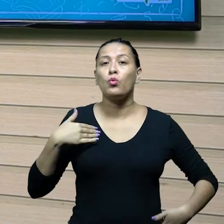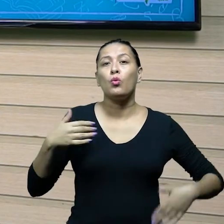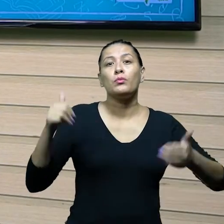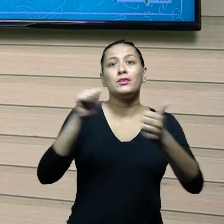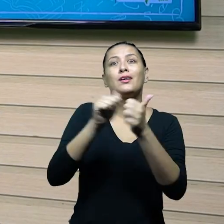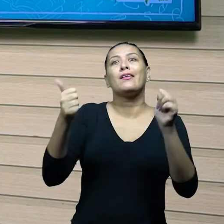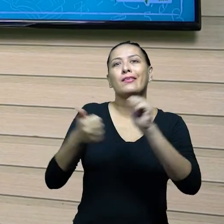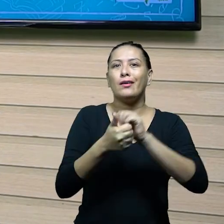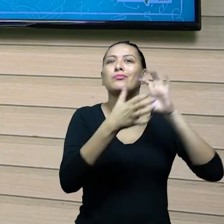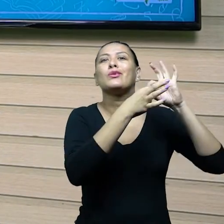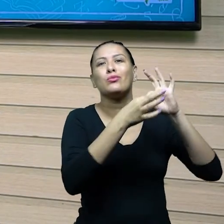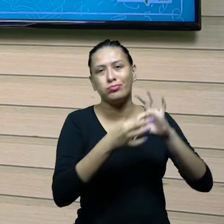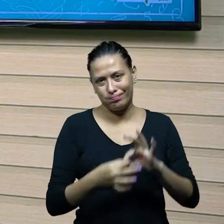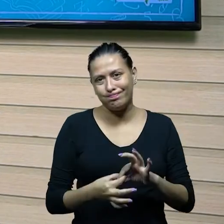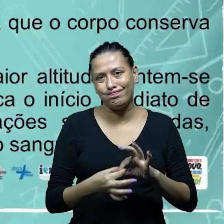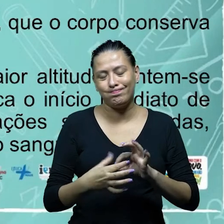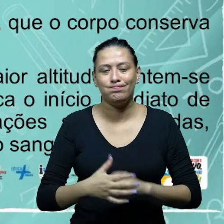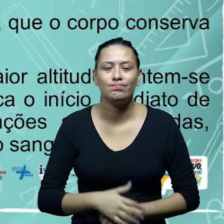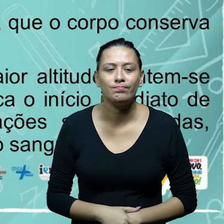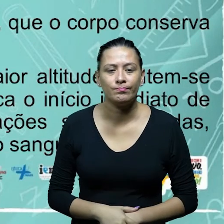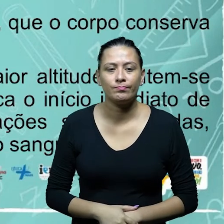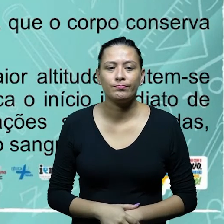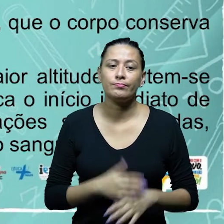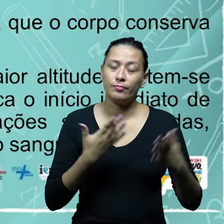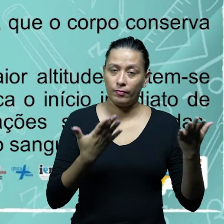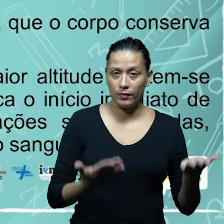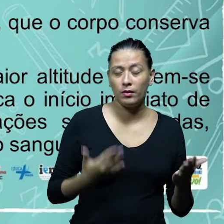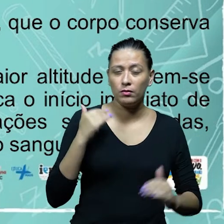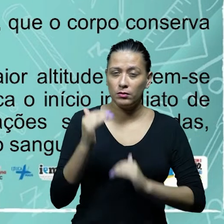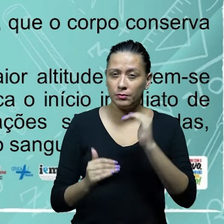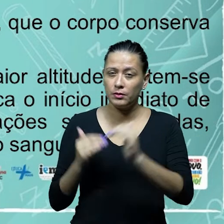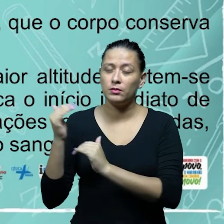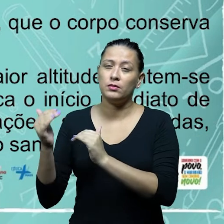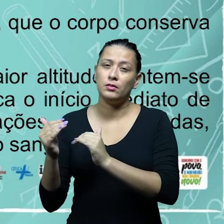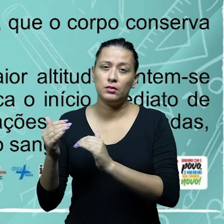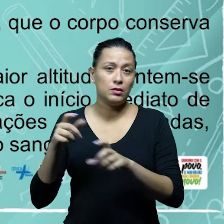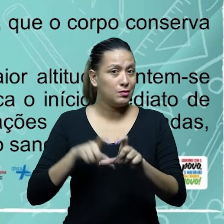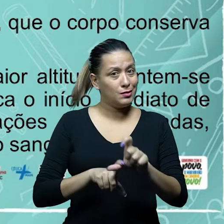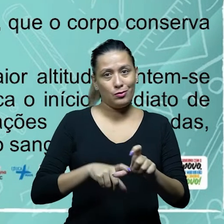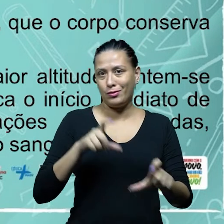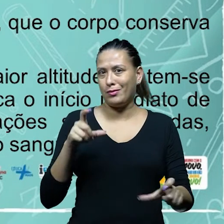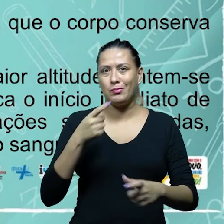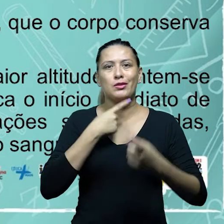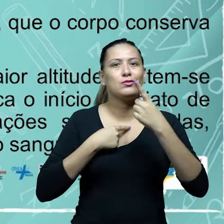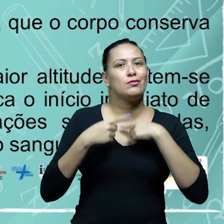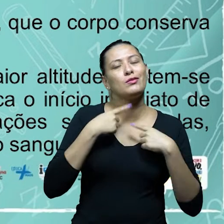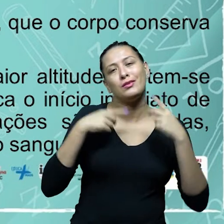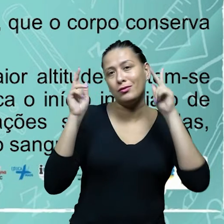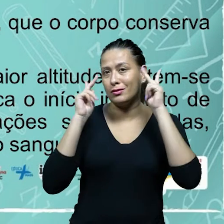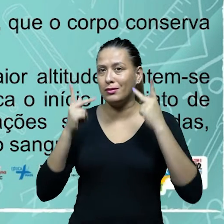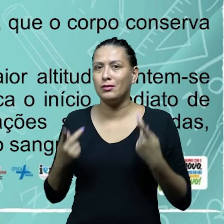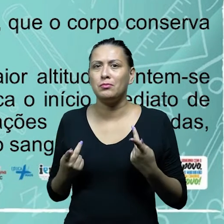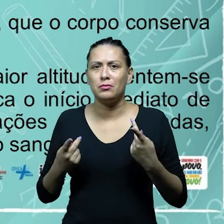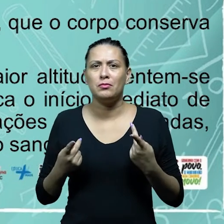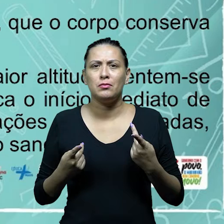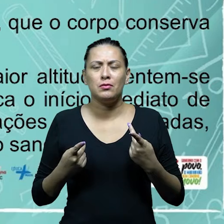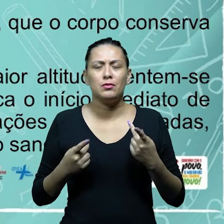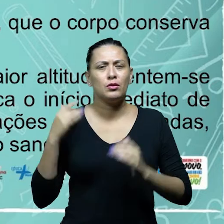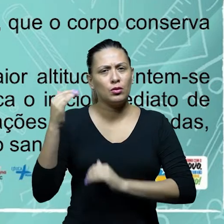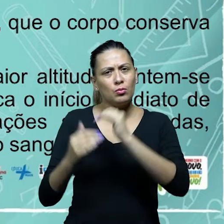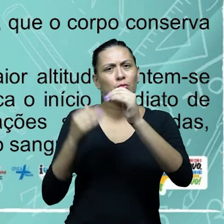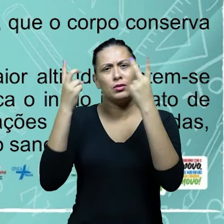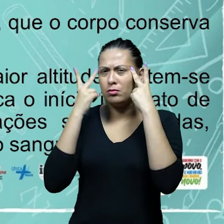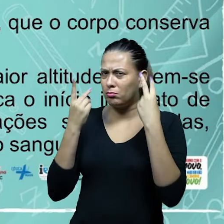começar a se adaptar aquela situação e esse processo né ele não depende da vontade do homem é um